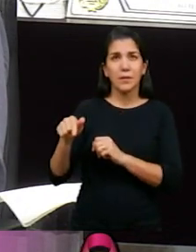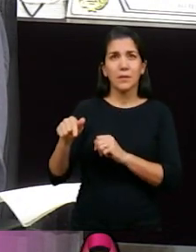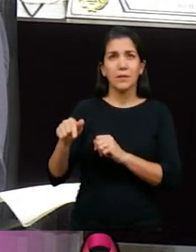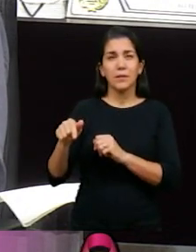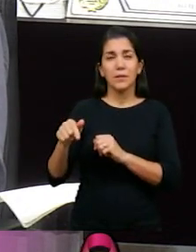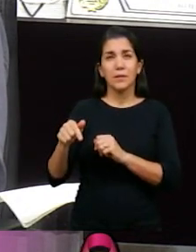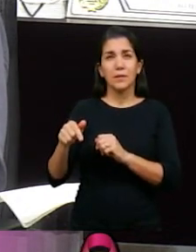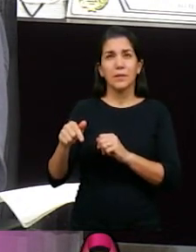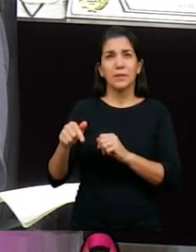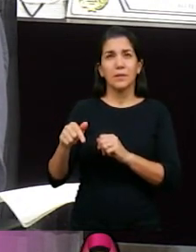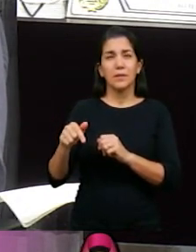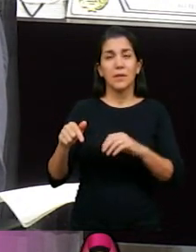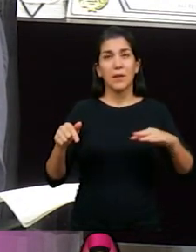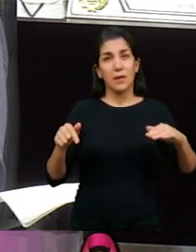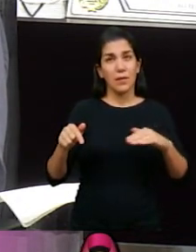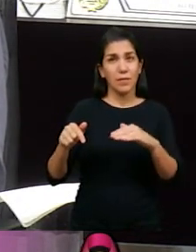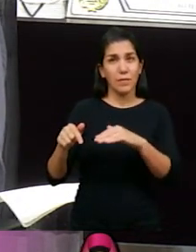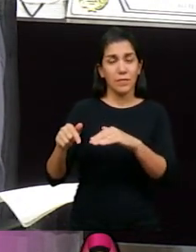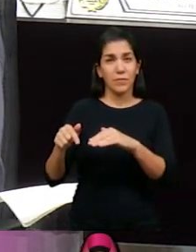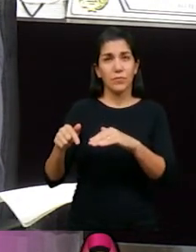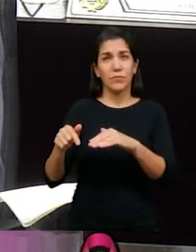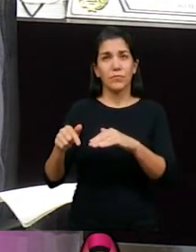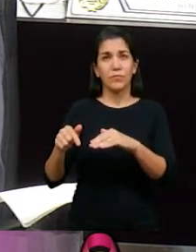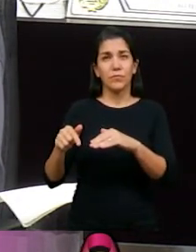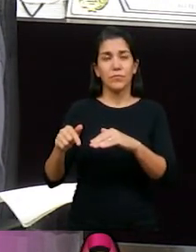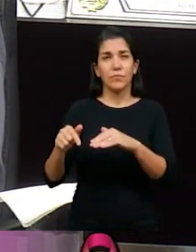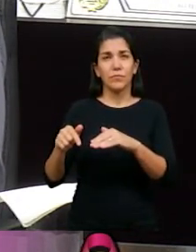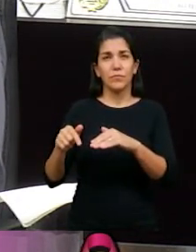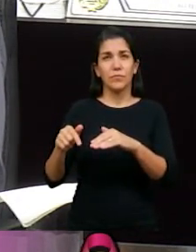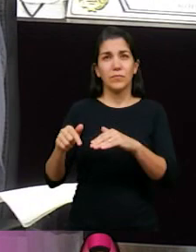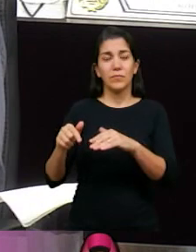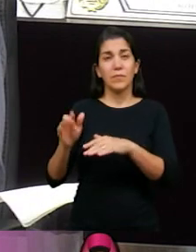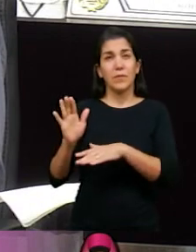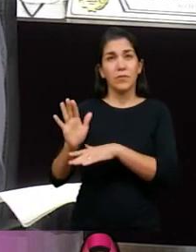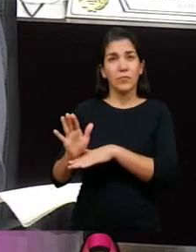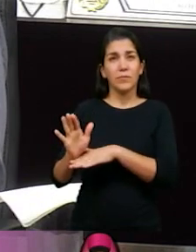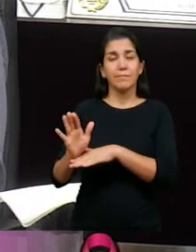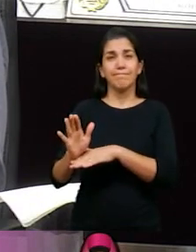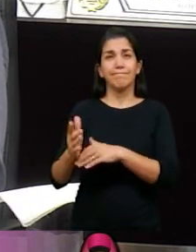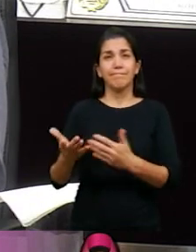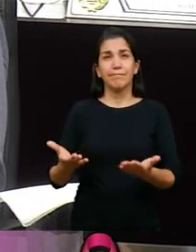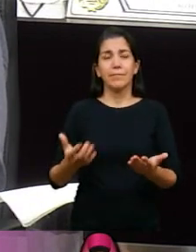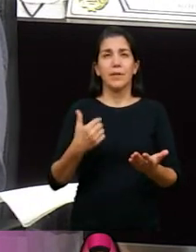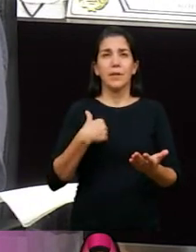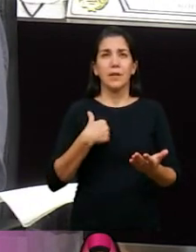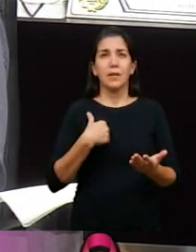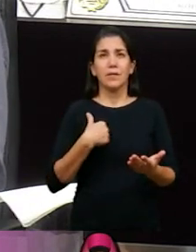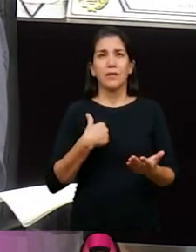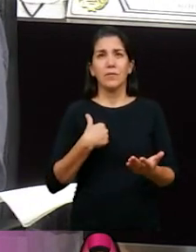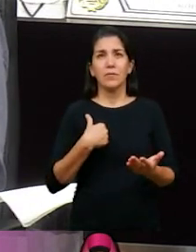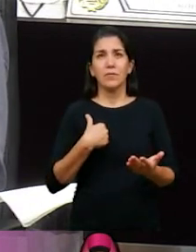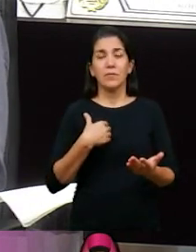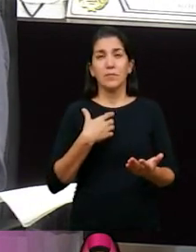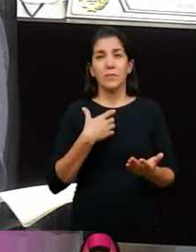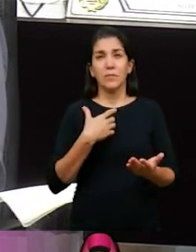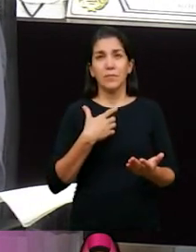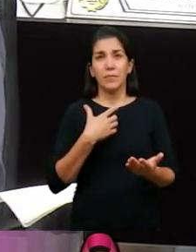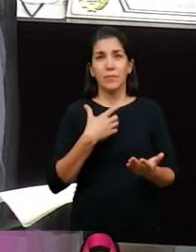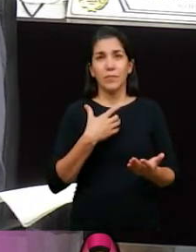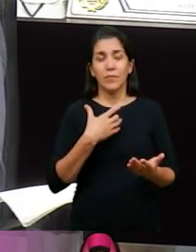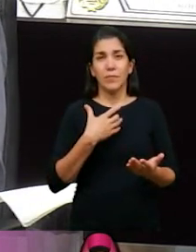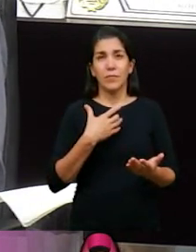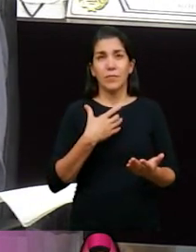uma viatura para dar um suporte de transporte. Então, eu gostaria de saber se a prefeitura